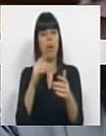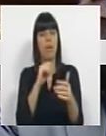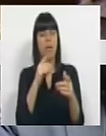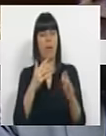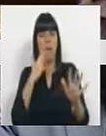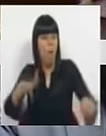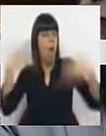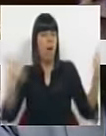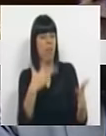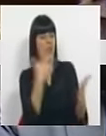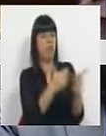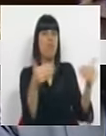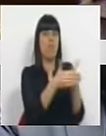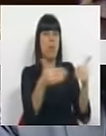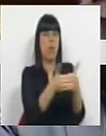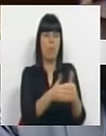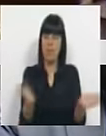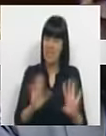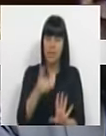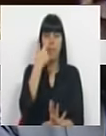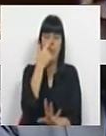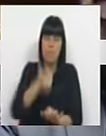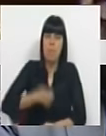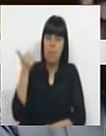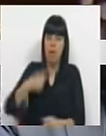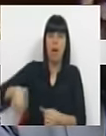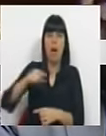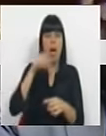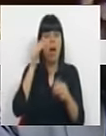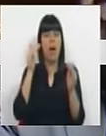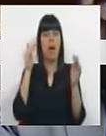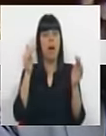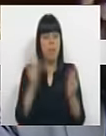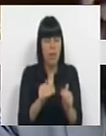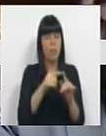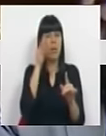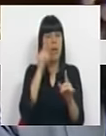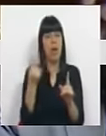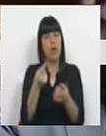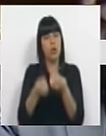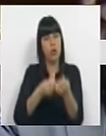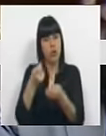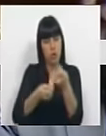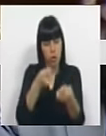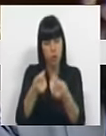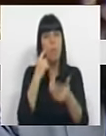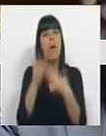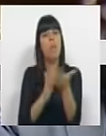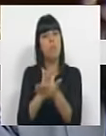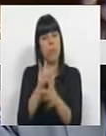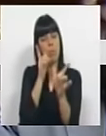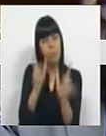abate indiscriminado, antes se optando por fazer baixar a população animal errante de forma lenta, mas